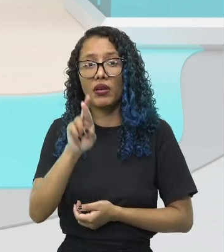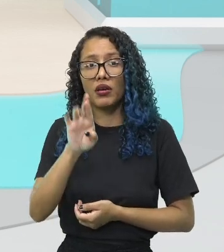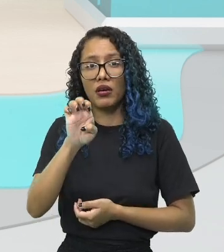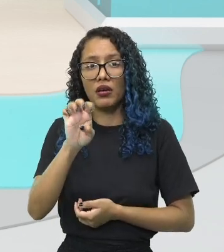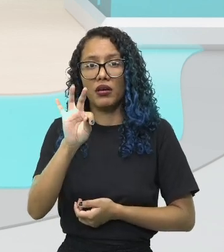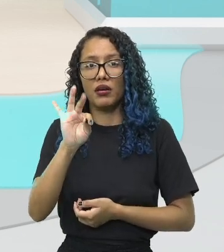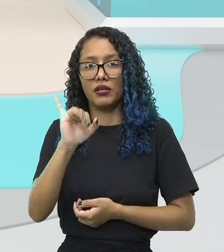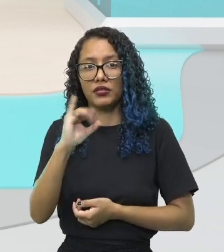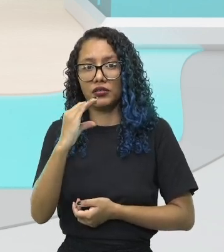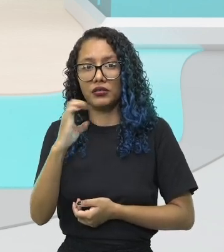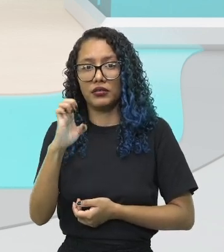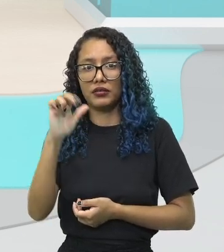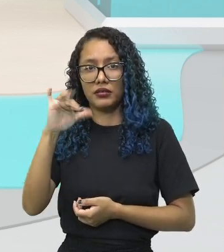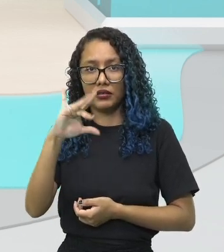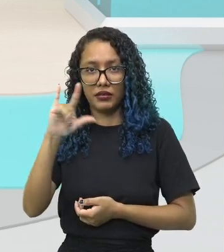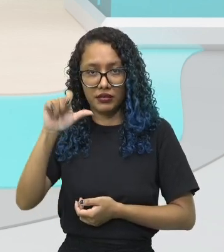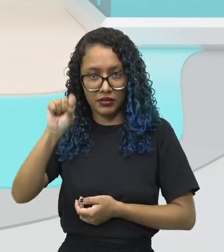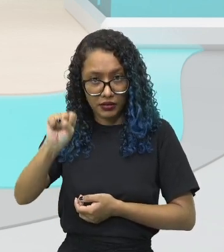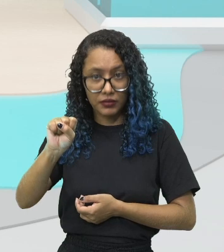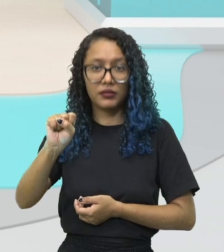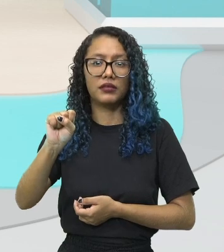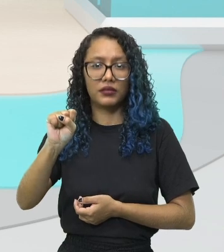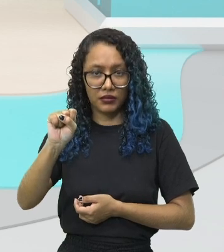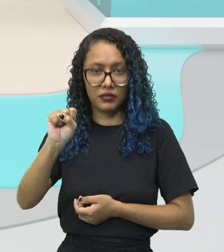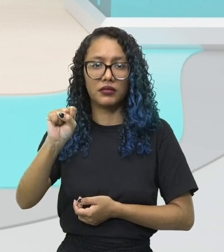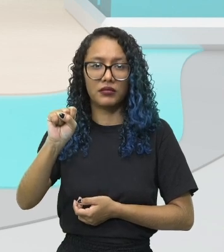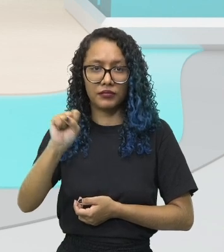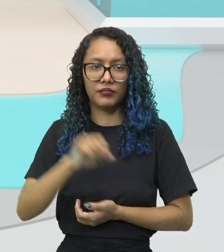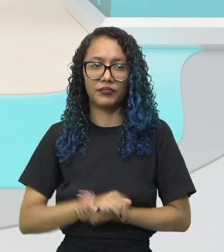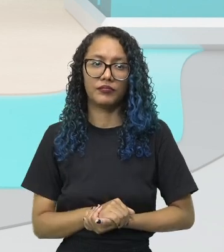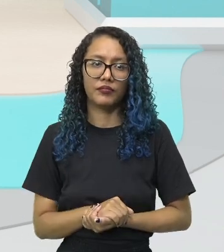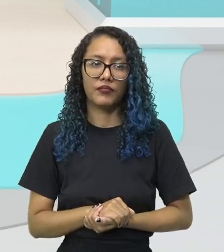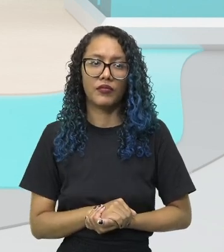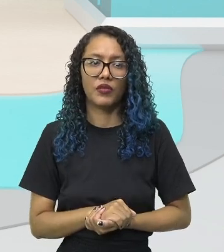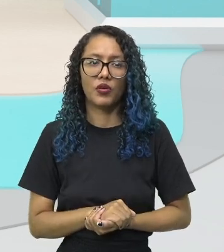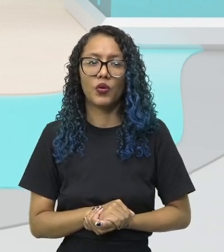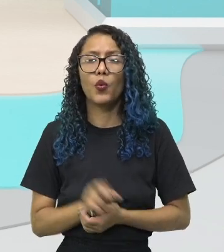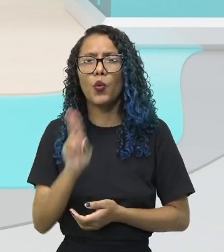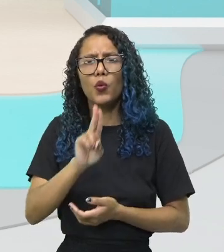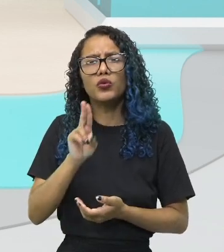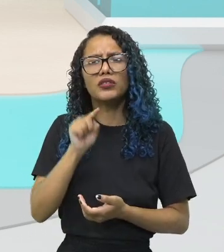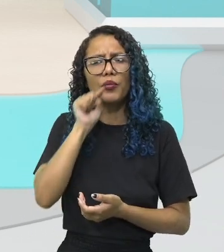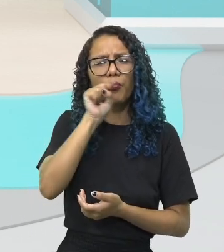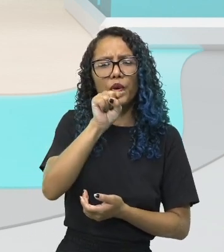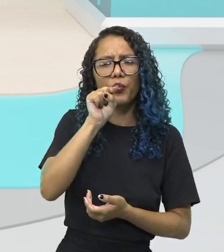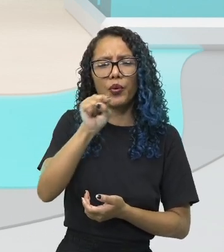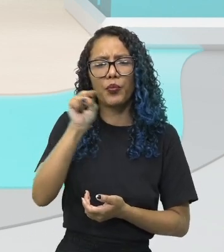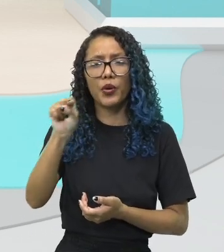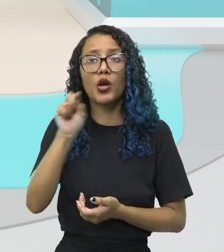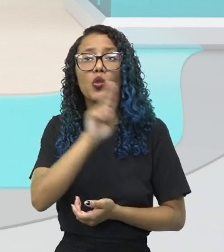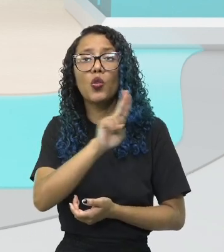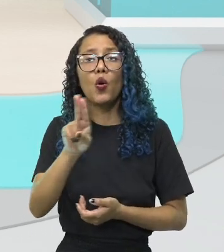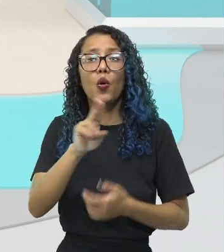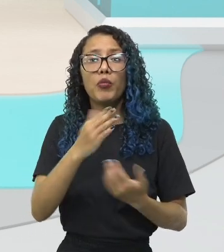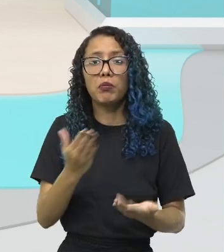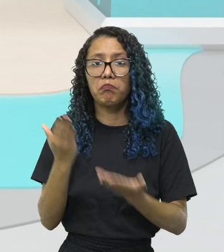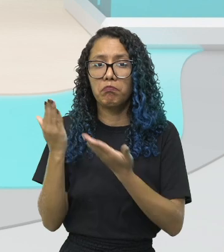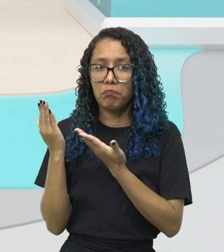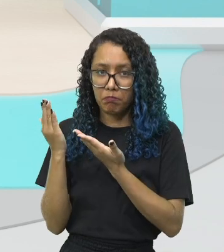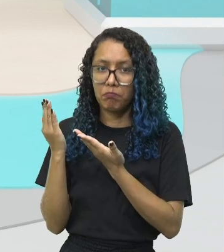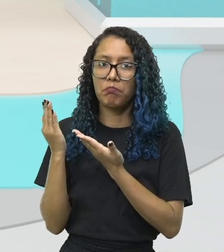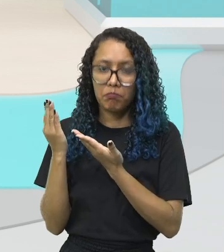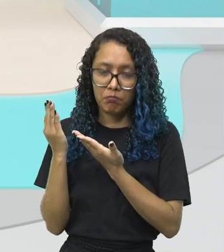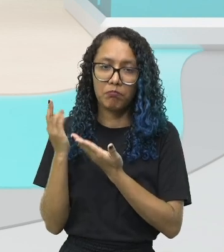de reticências. Então, os 3 pontinhos, que geralmente é bastante usado, os 3 pontinhos, o nome deles é o quê?